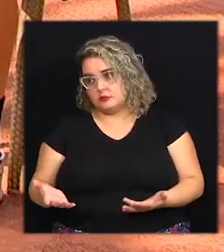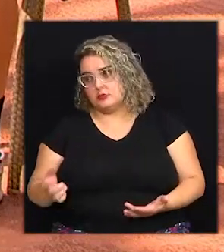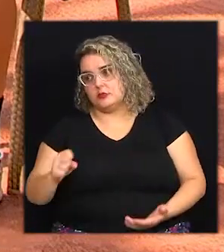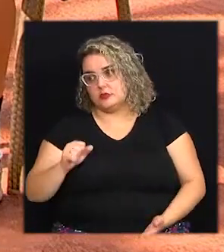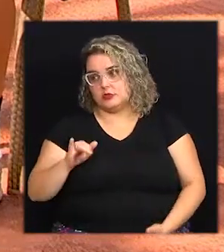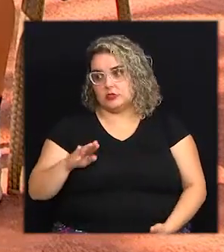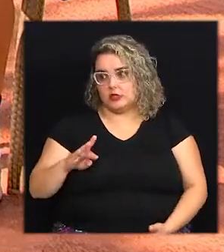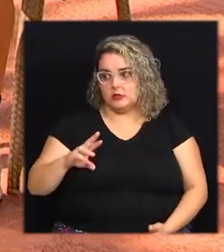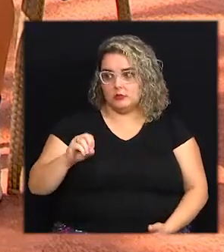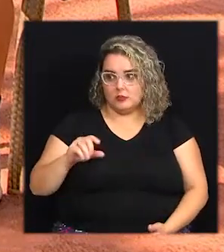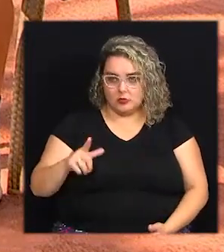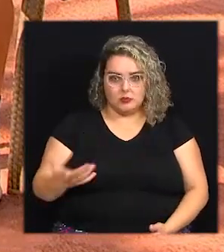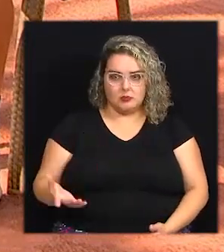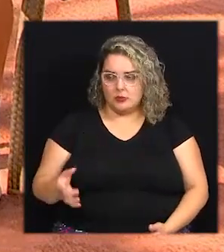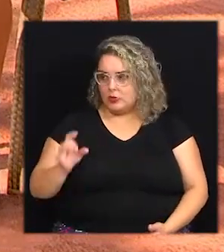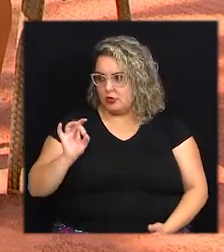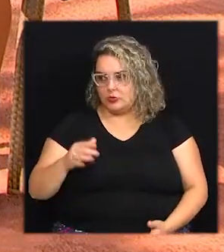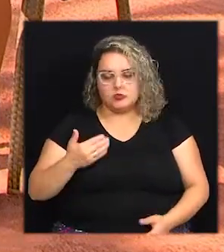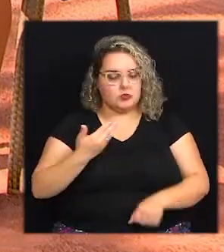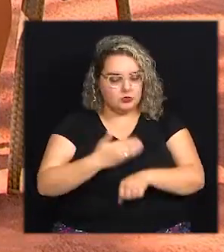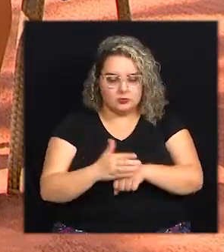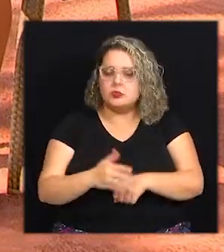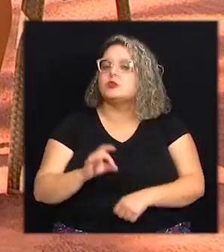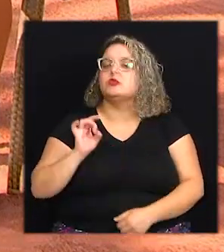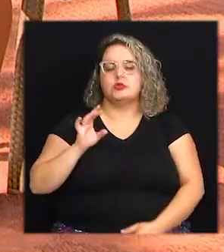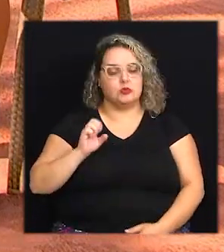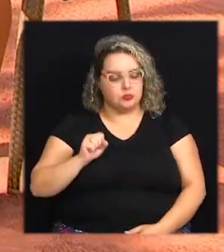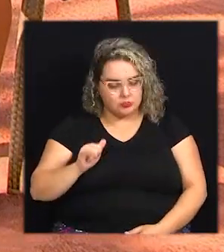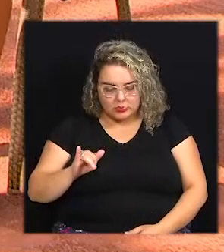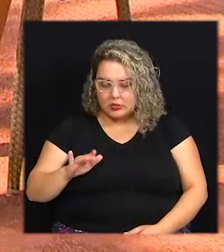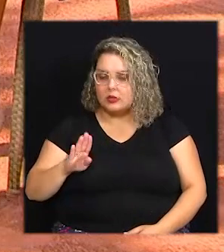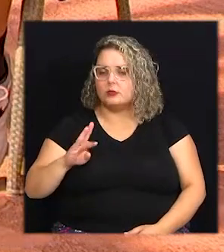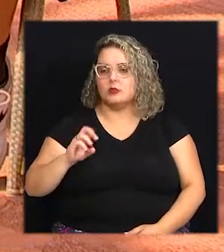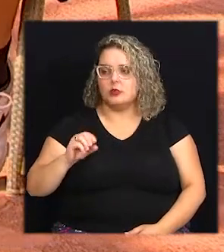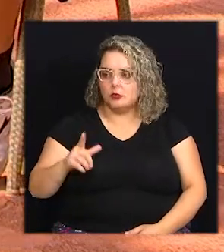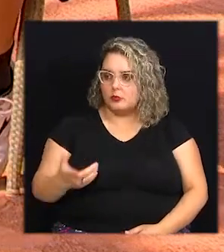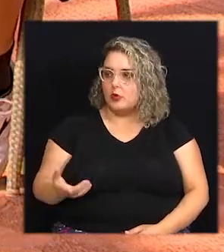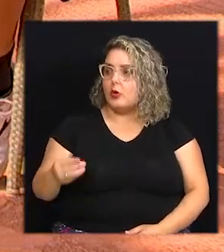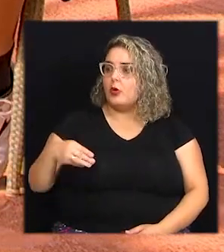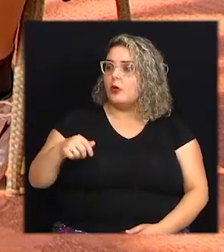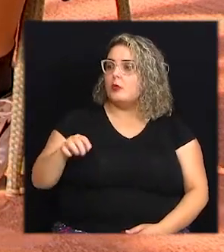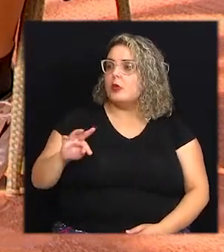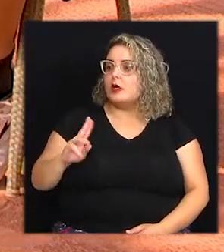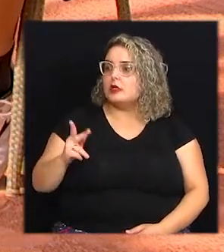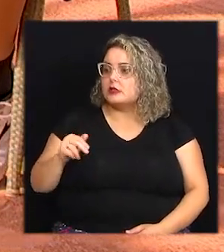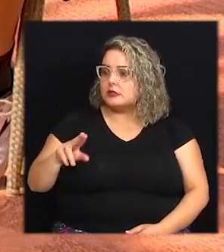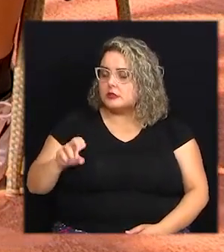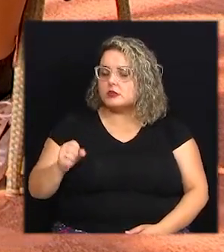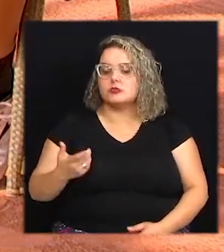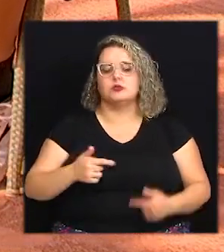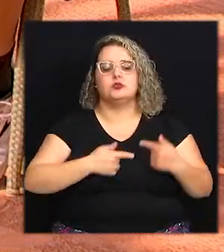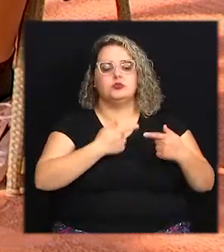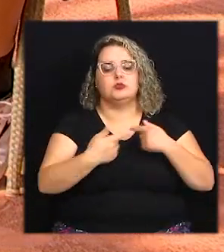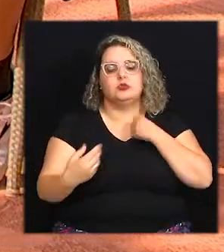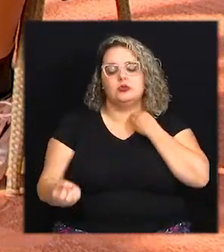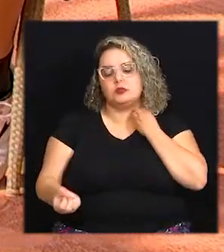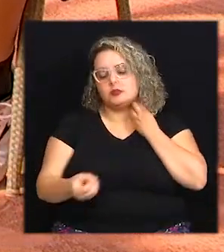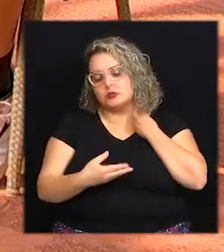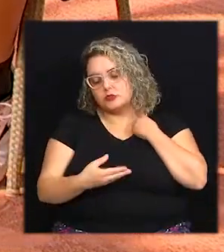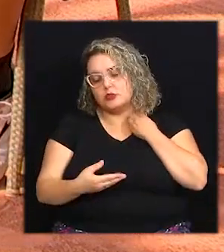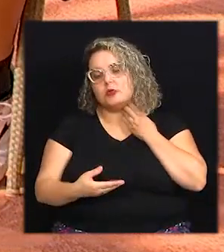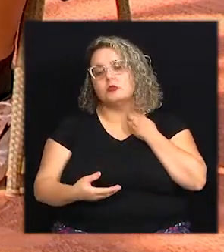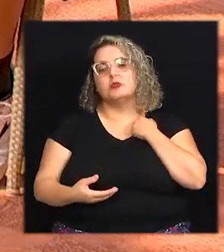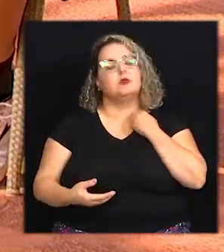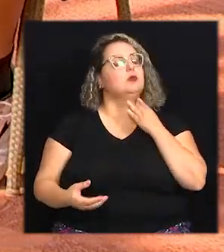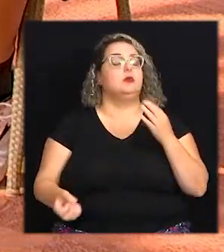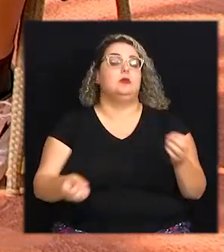então fica somente no saibro. Os próximos dias você só treina no saibro? Só no saibro. Tá. Ô Matheus, sobre a geração atual